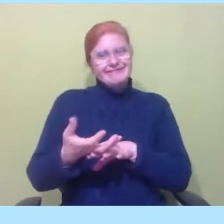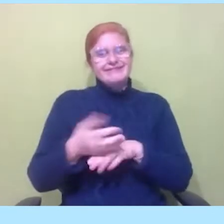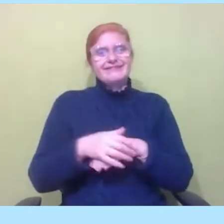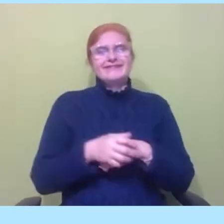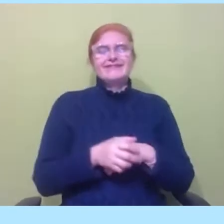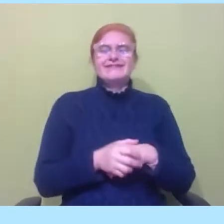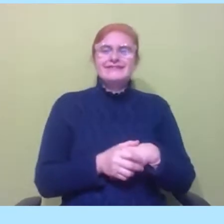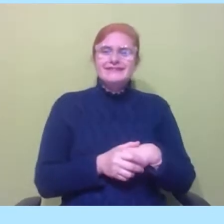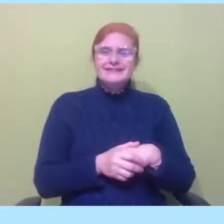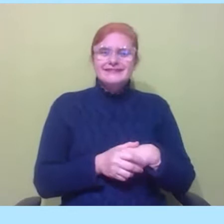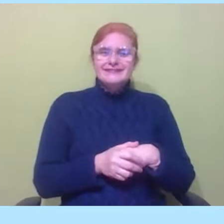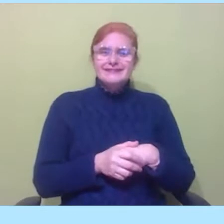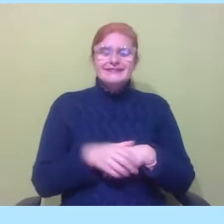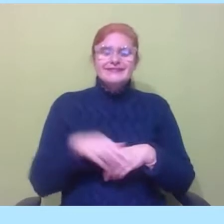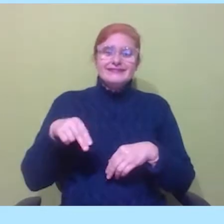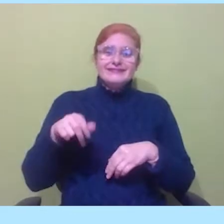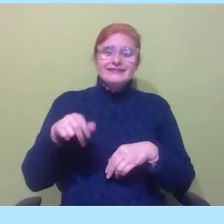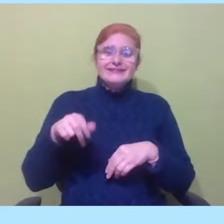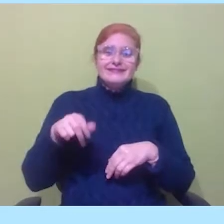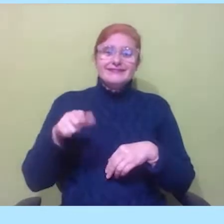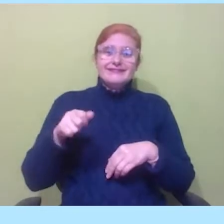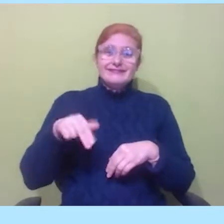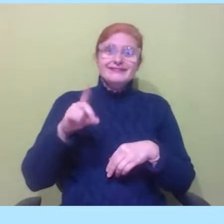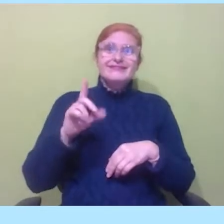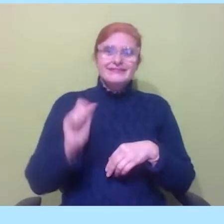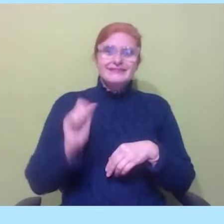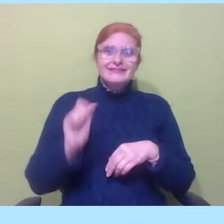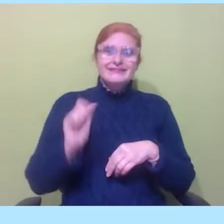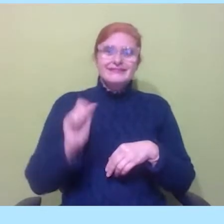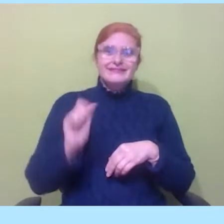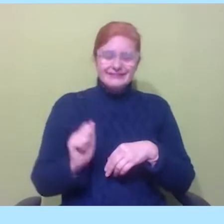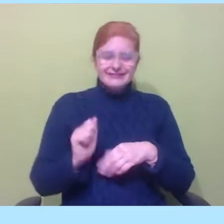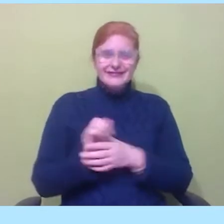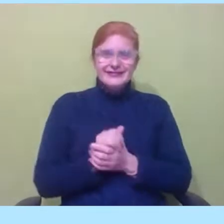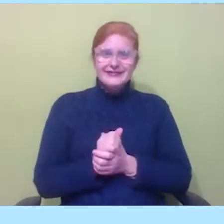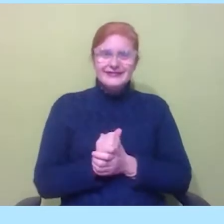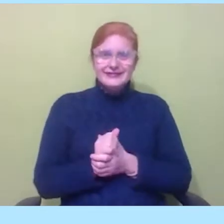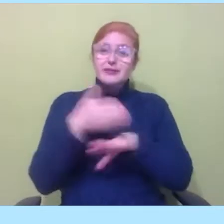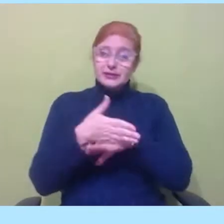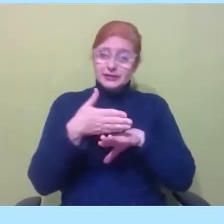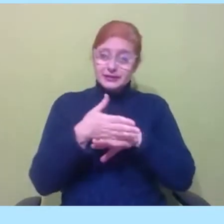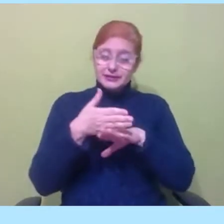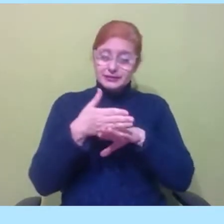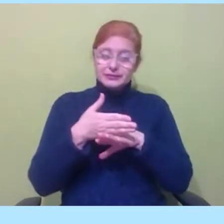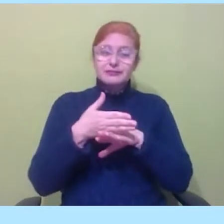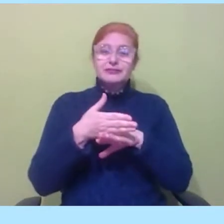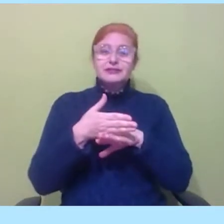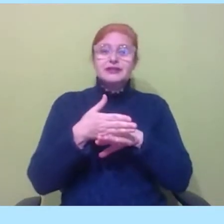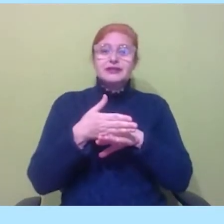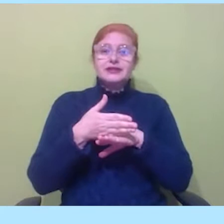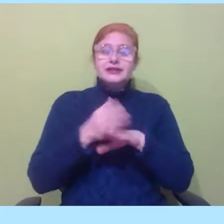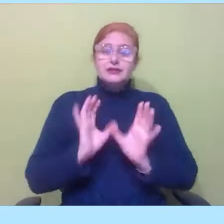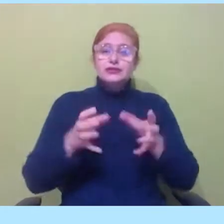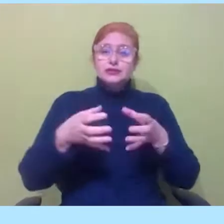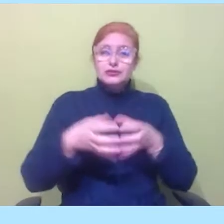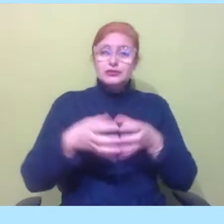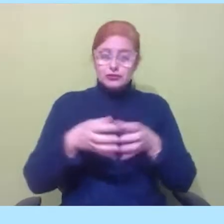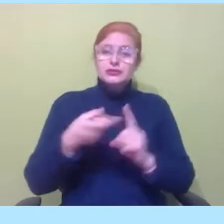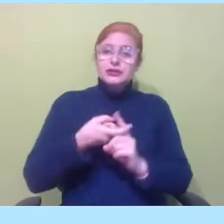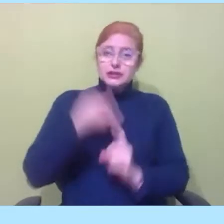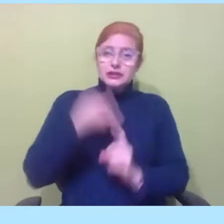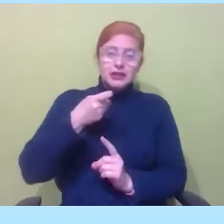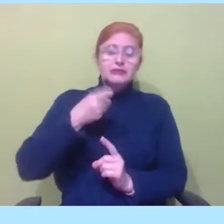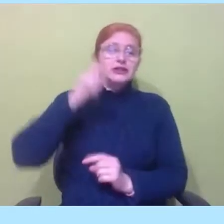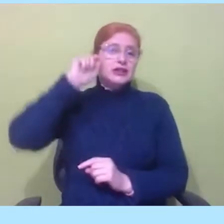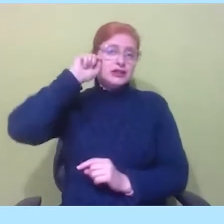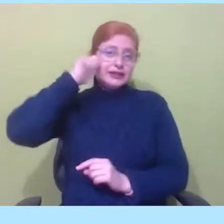A Nanda, ela participa da rede de cyberativistas negras e da